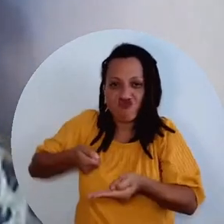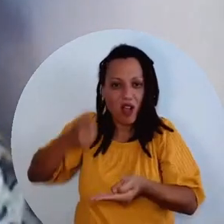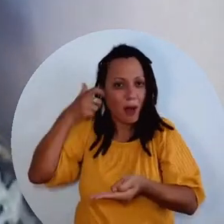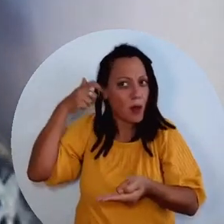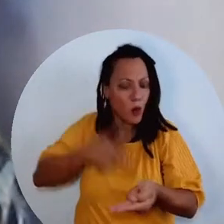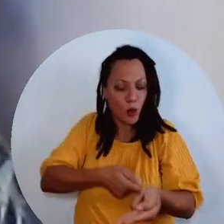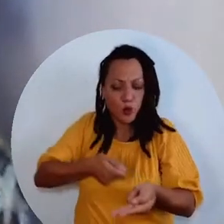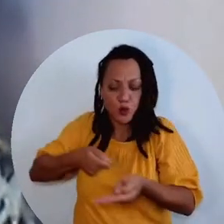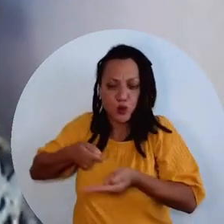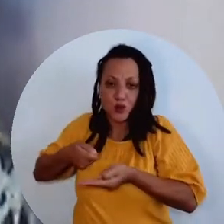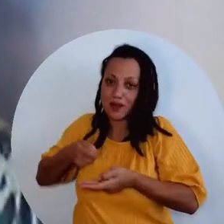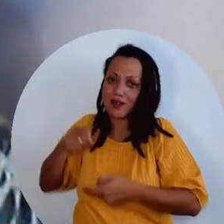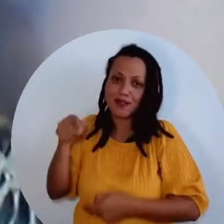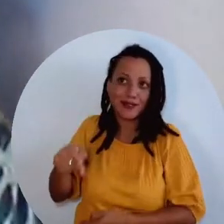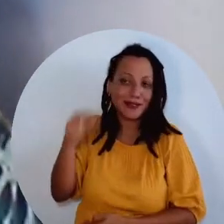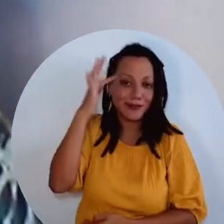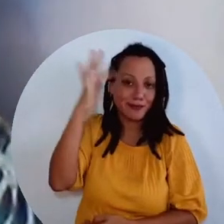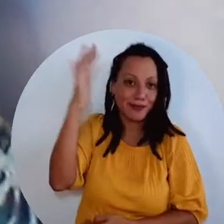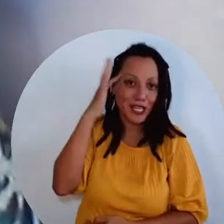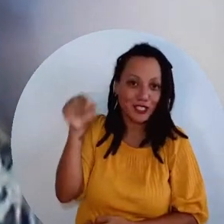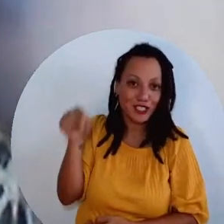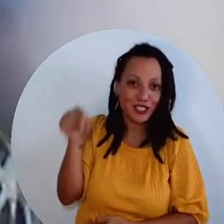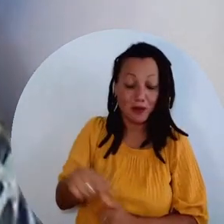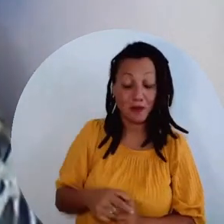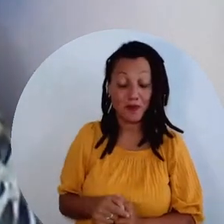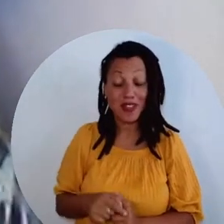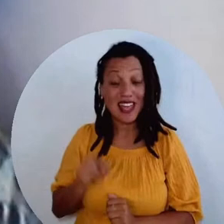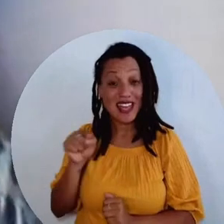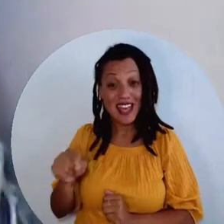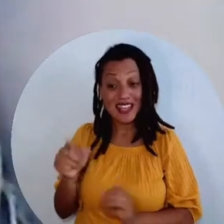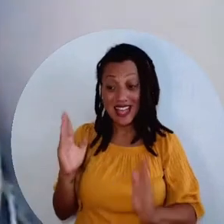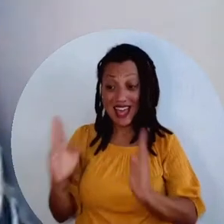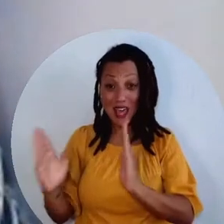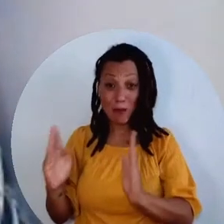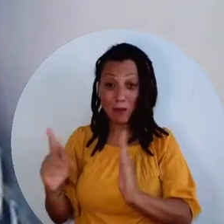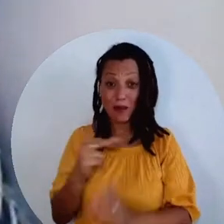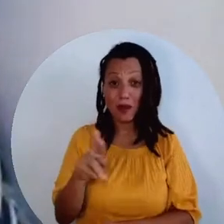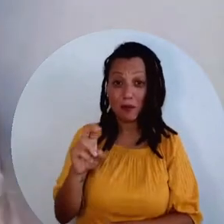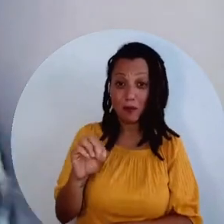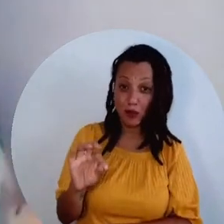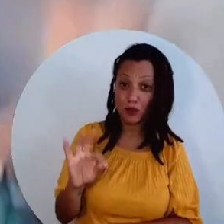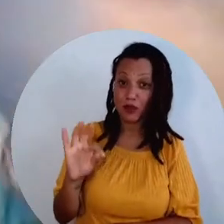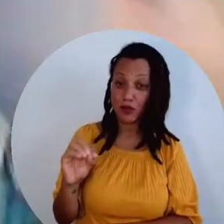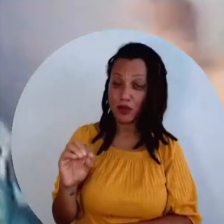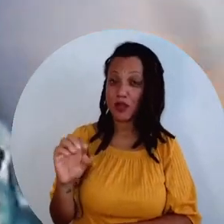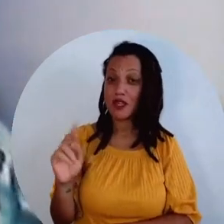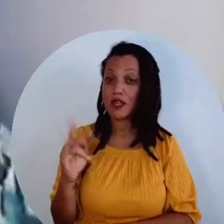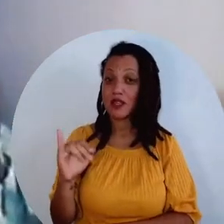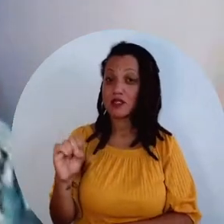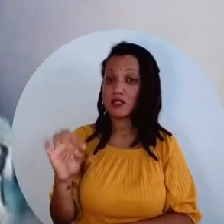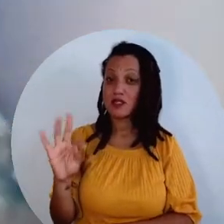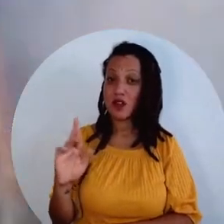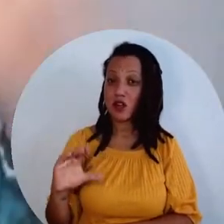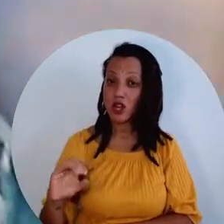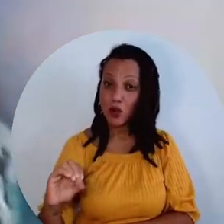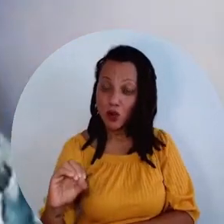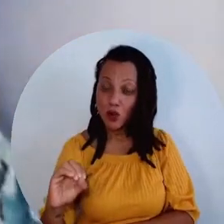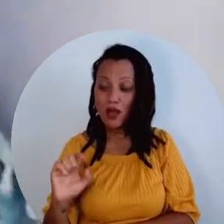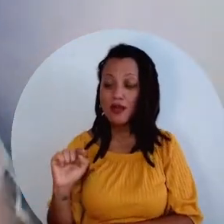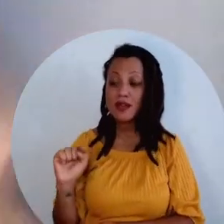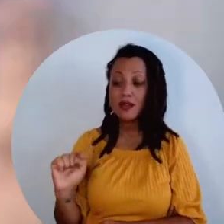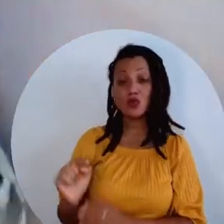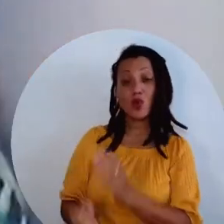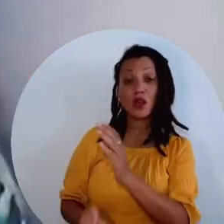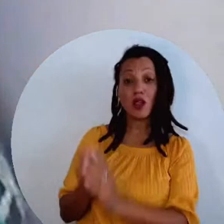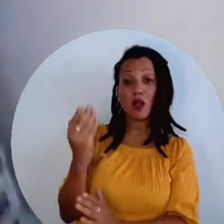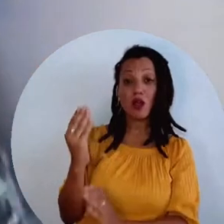figuras femininas que vão surgir nesse período proto-histórico são figuras que já vão começar, né, vão surgir